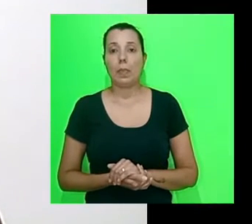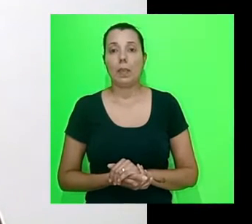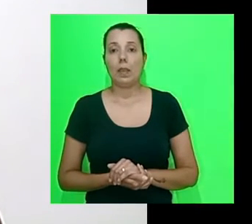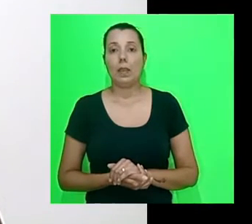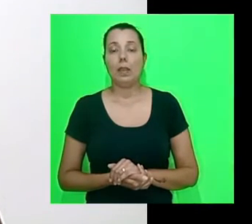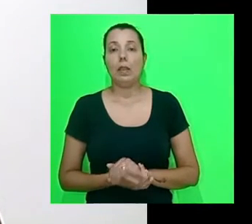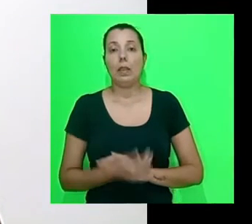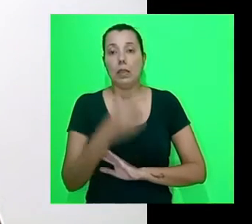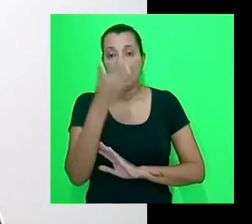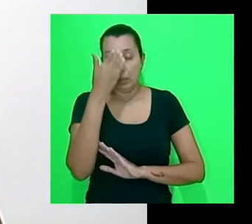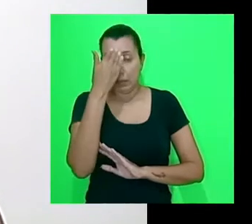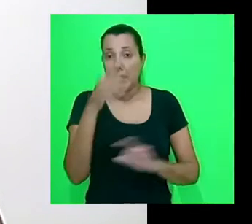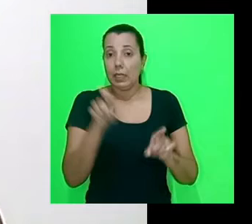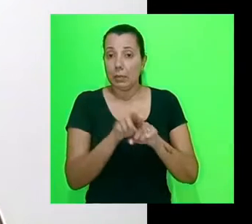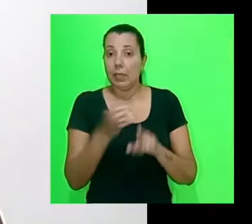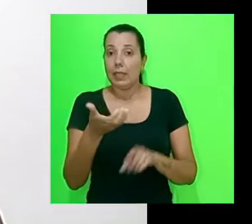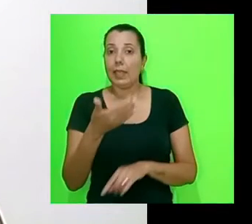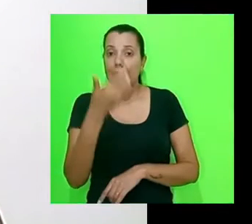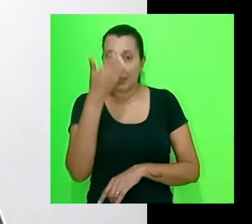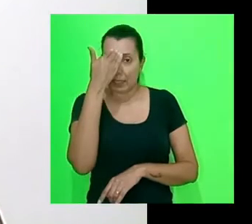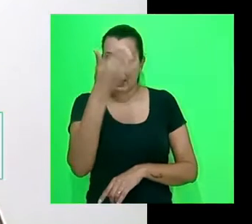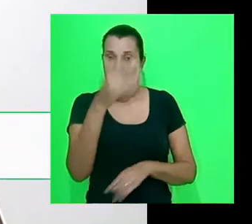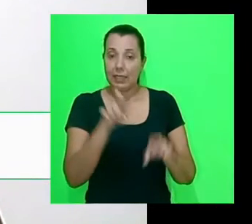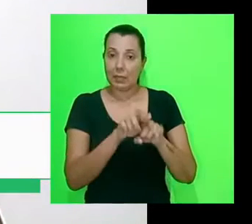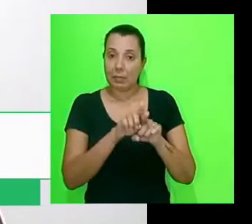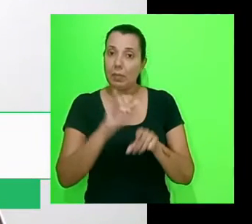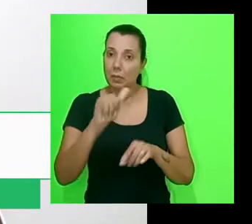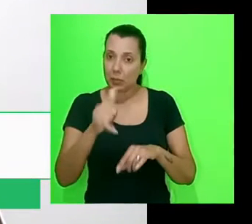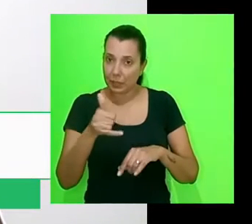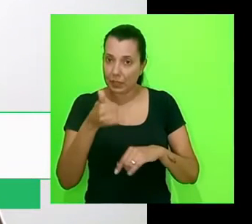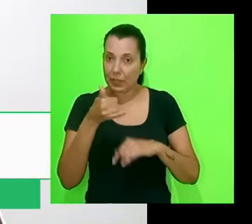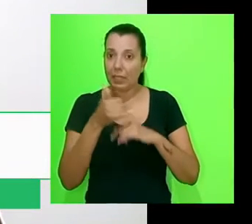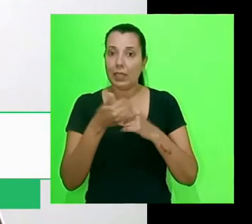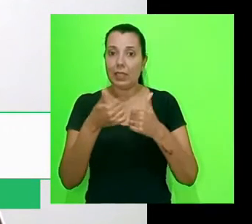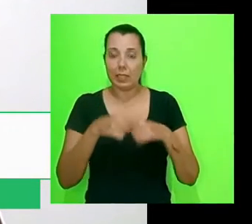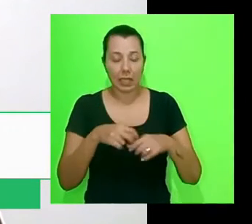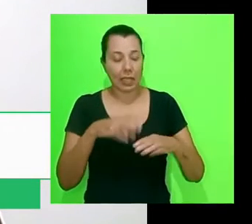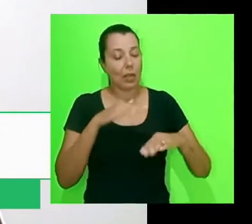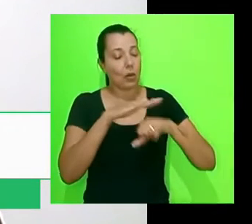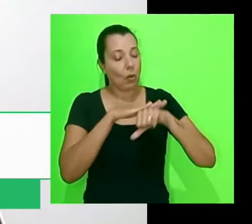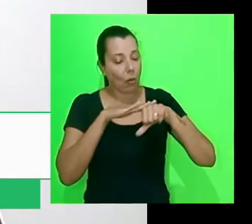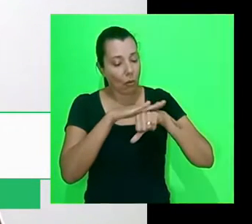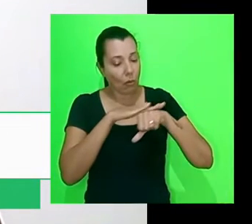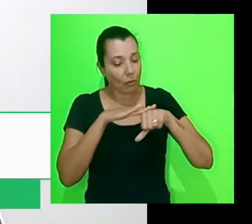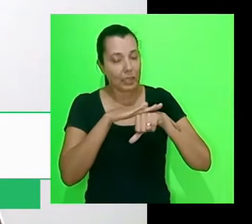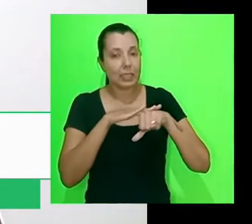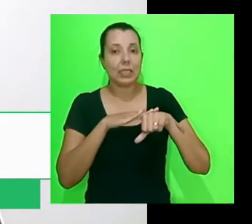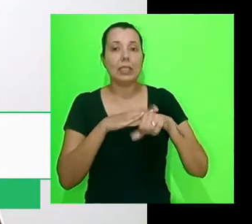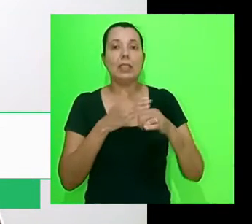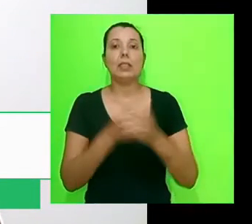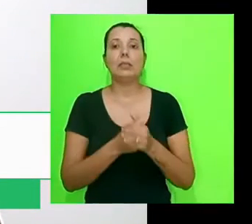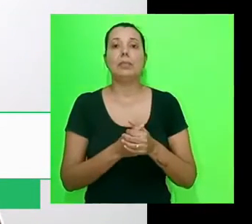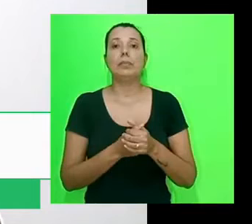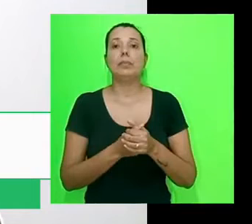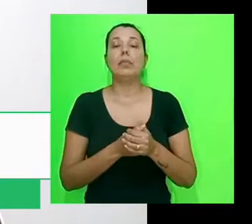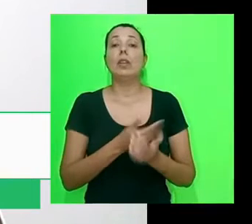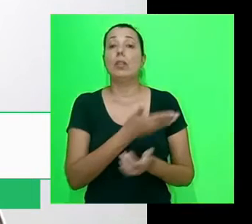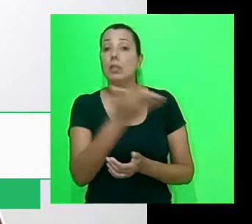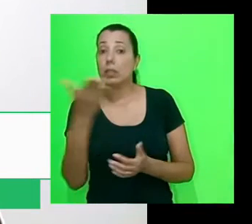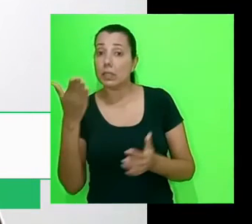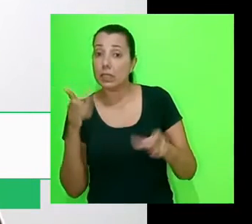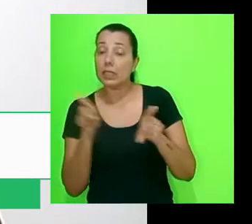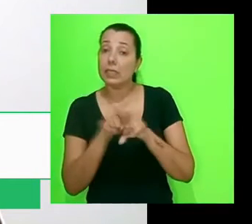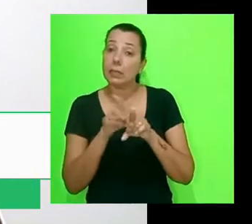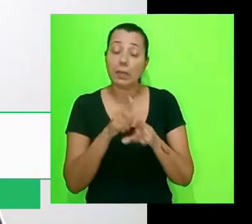estar podendo ter esse espaço. E a Elineide citou os profissionais de